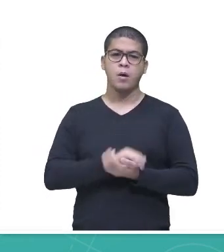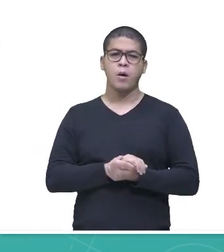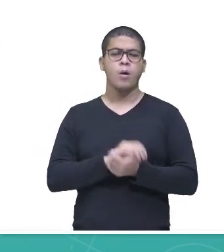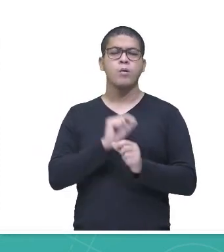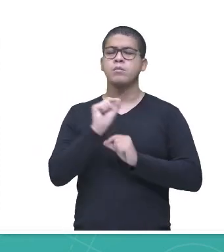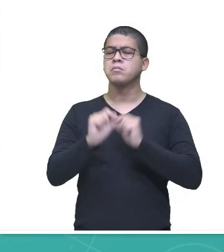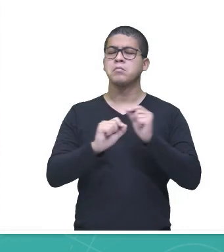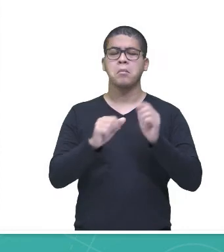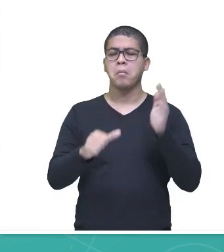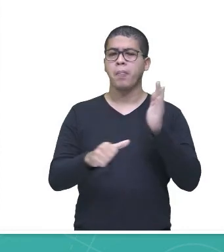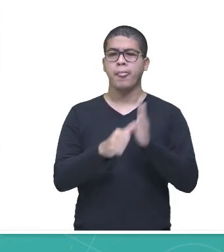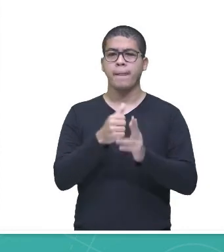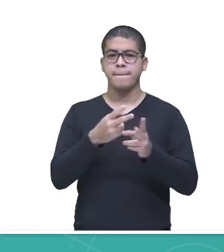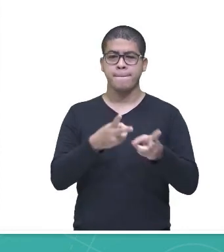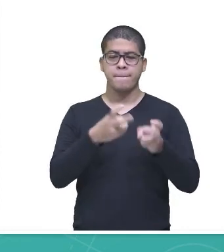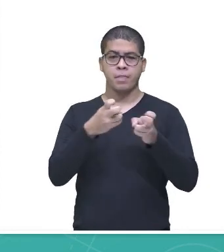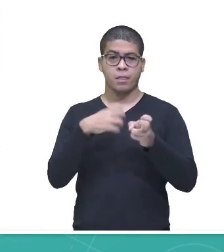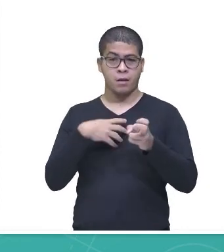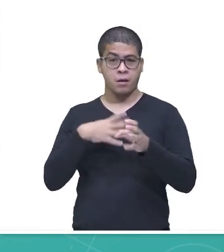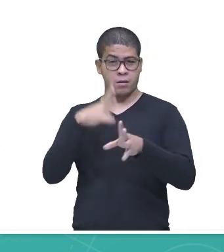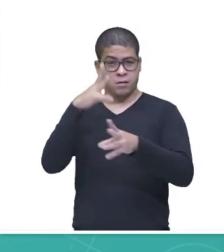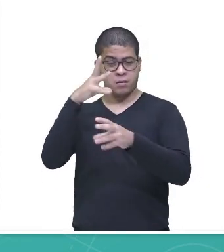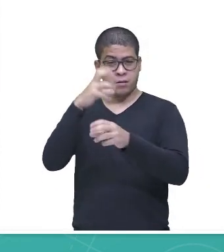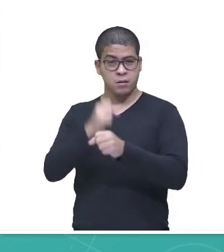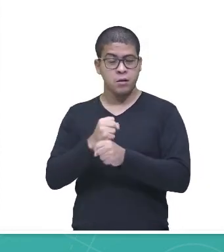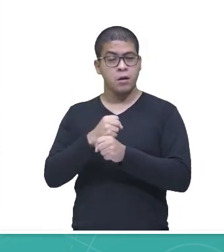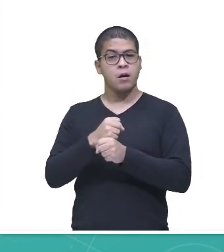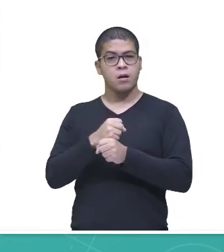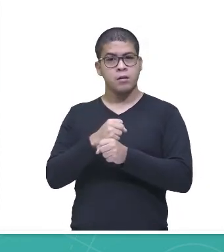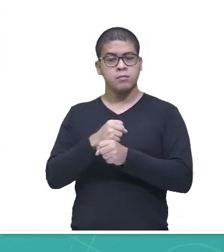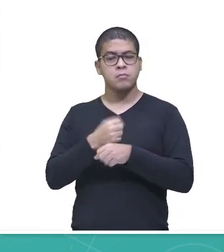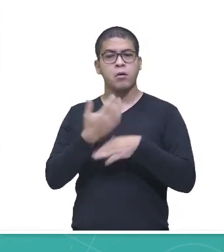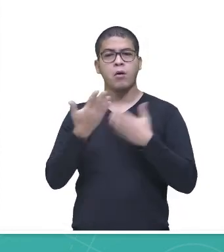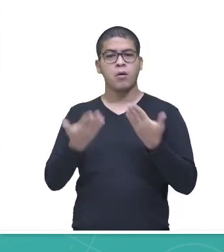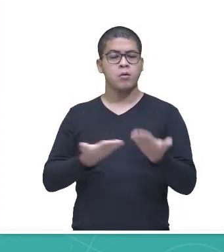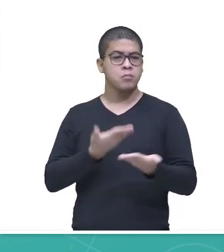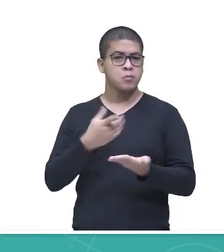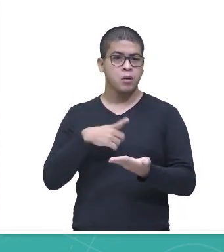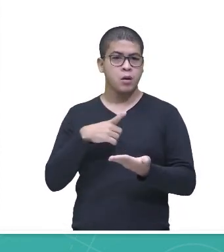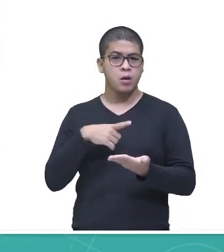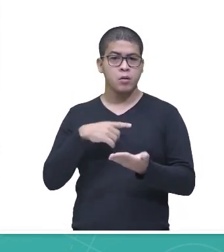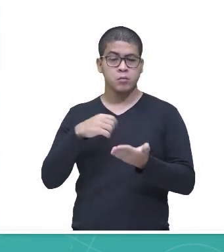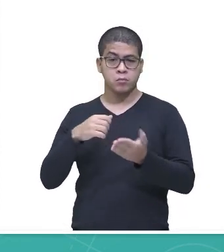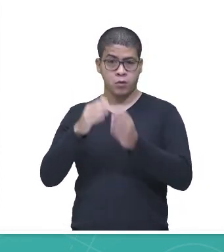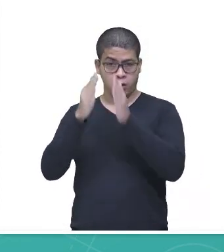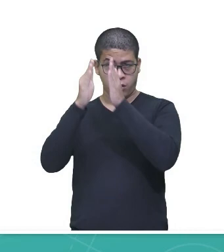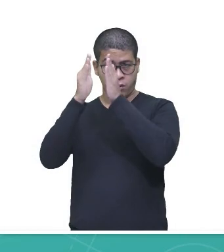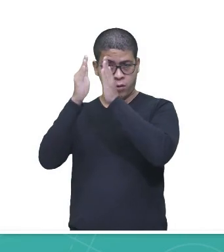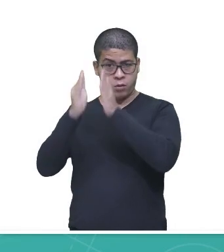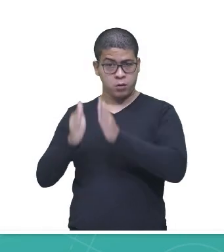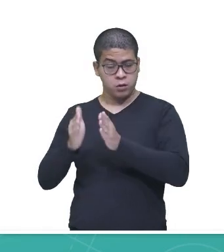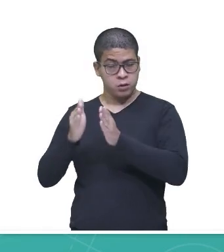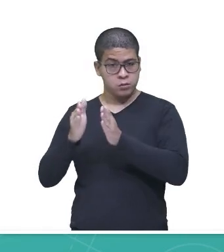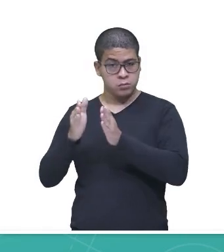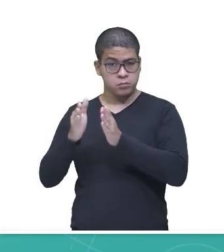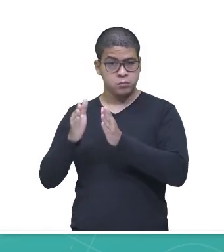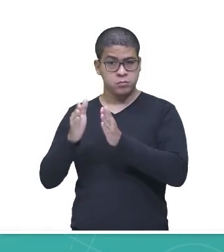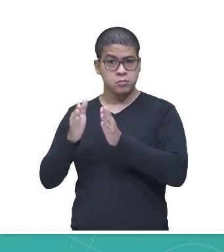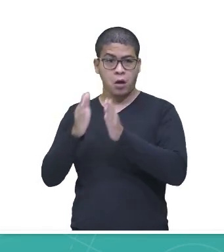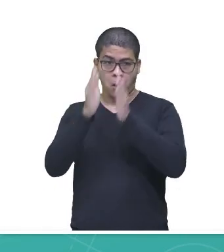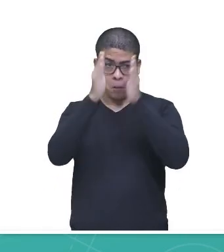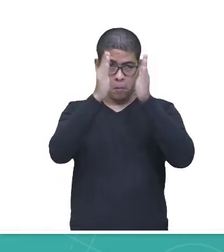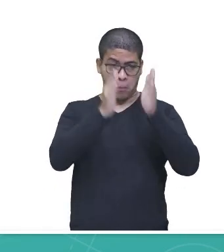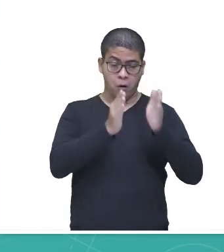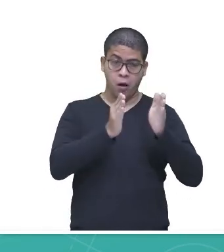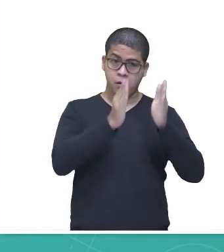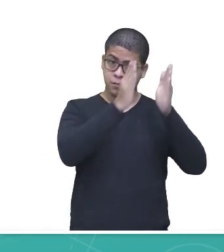eu falei, primeiro a gente soma a coluna dos segundos. 38 segundos com